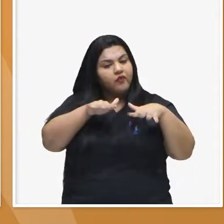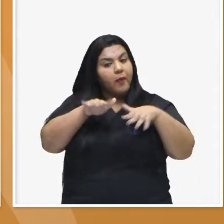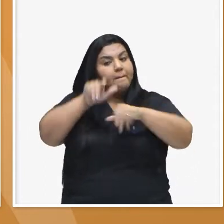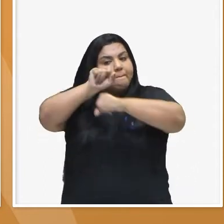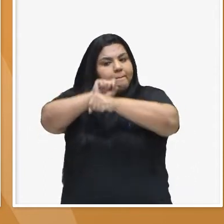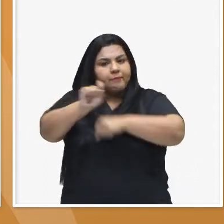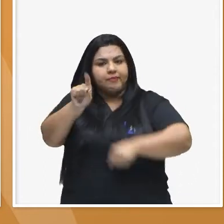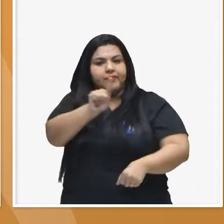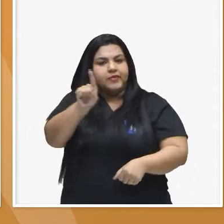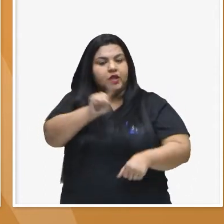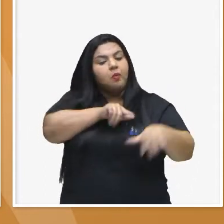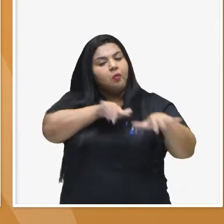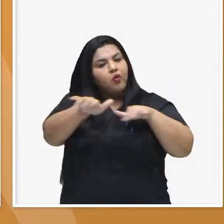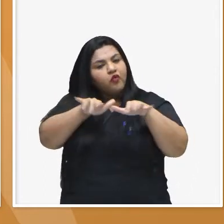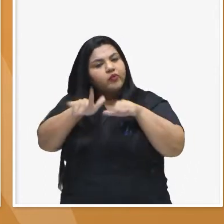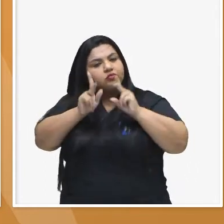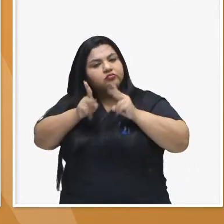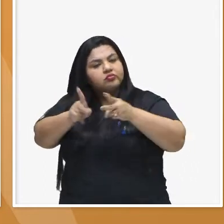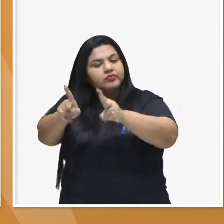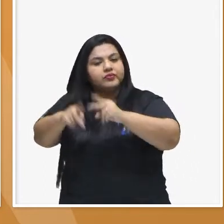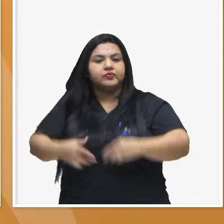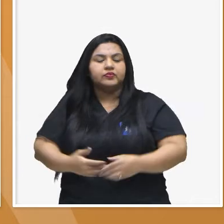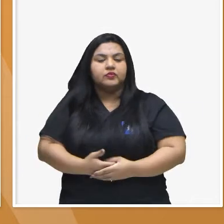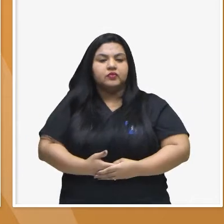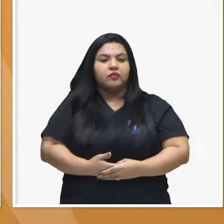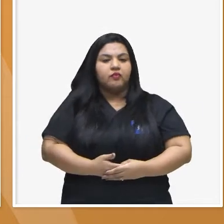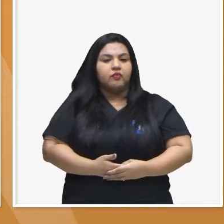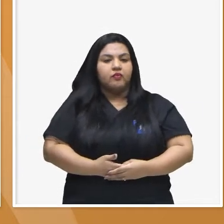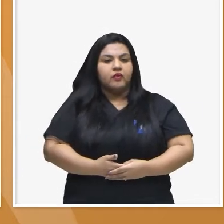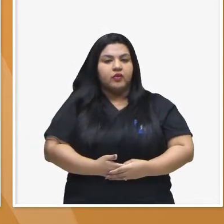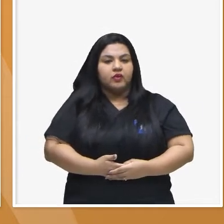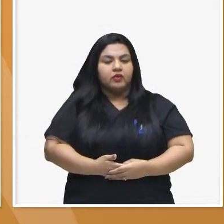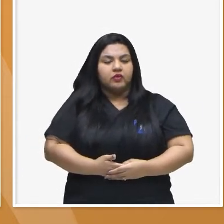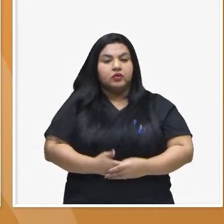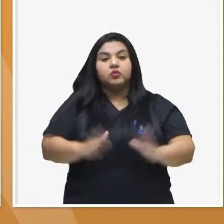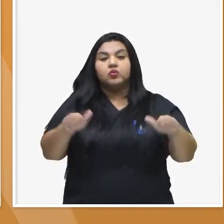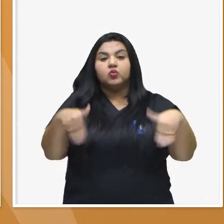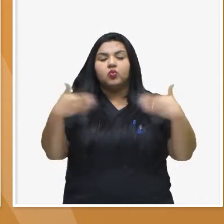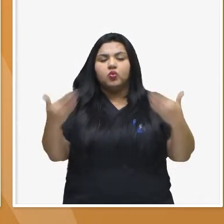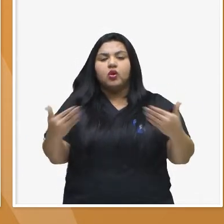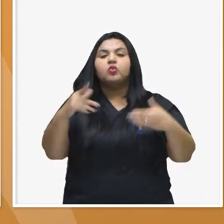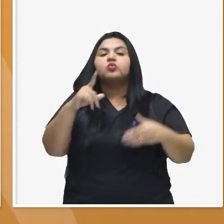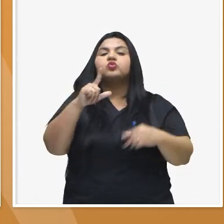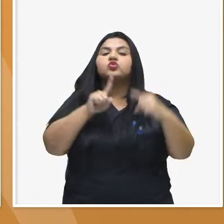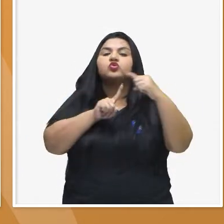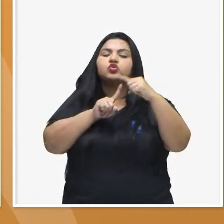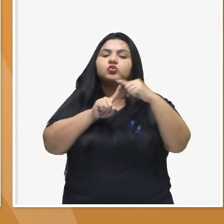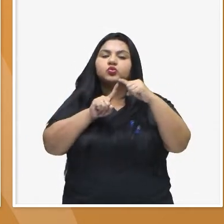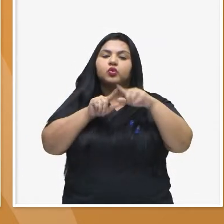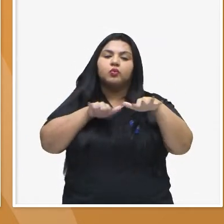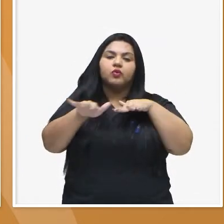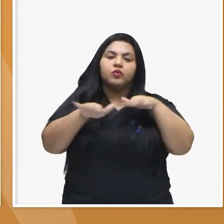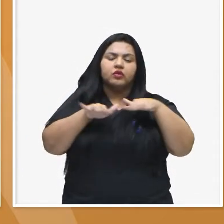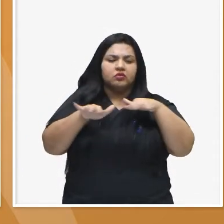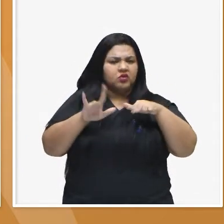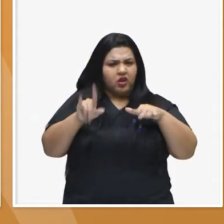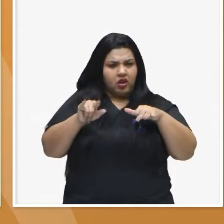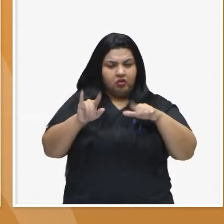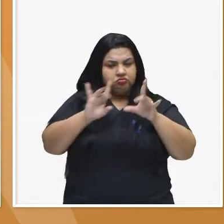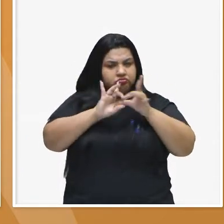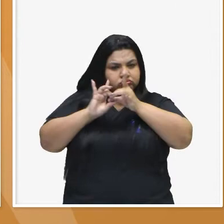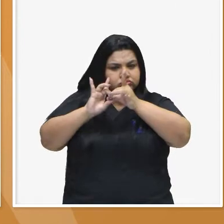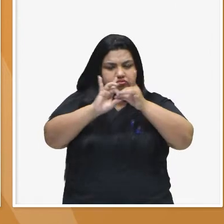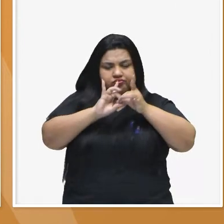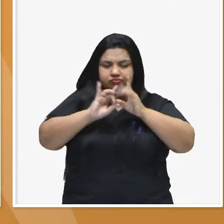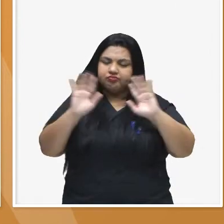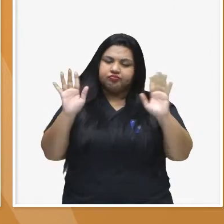parado, né? Agora, que tipo de movimento é esse? Não é um movimento harmonioso,